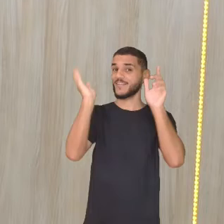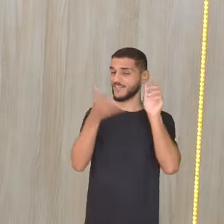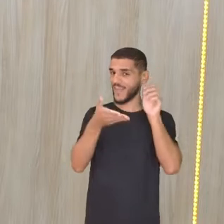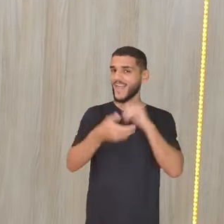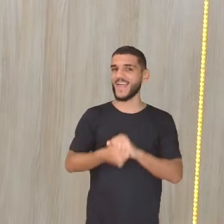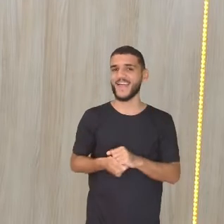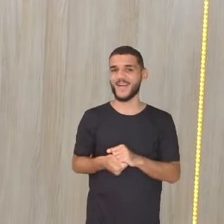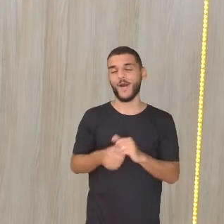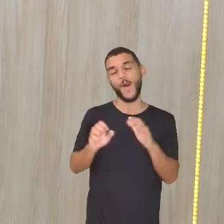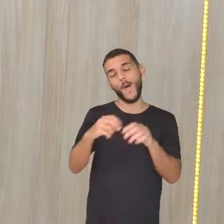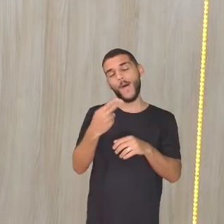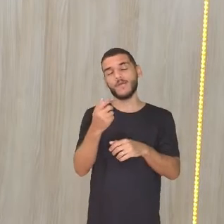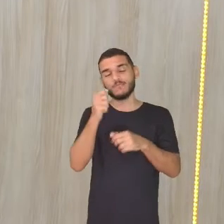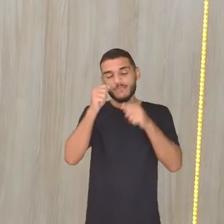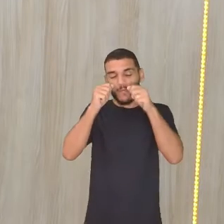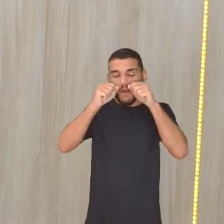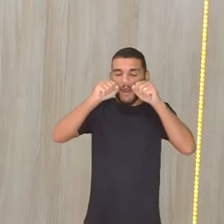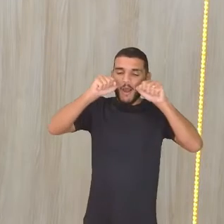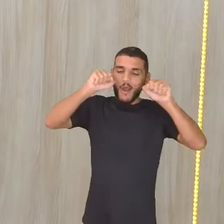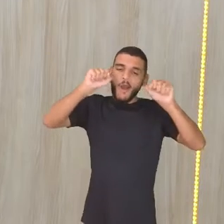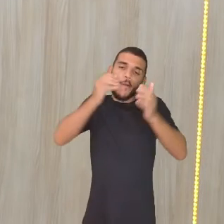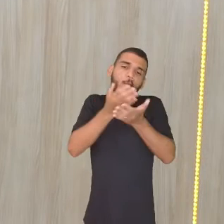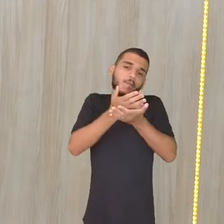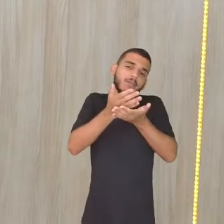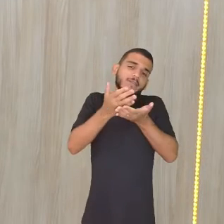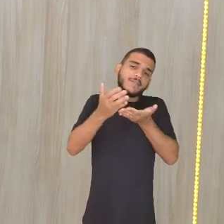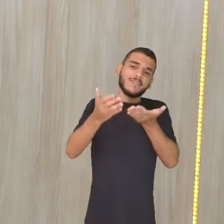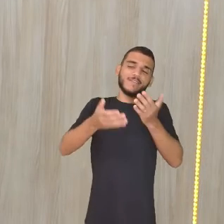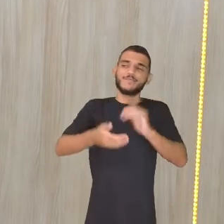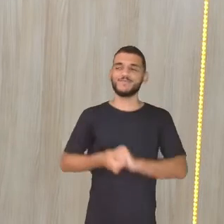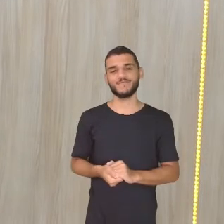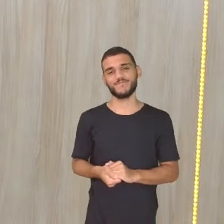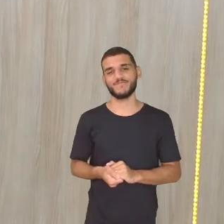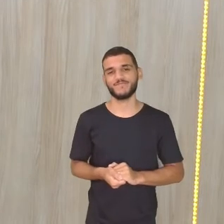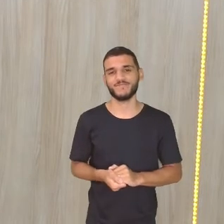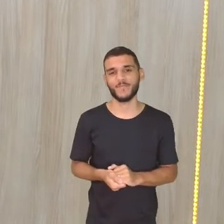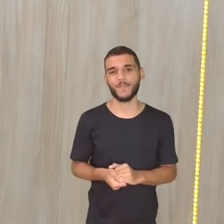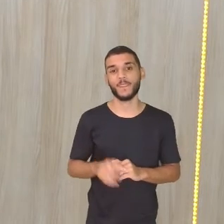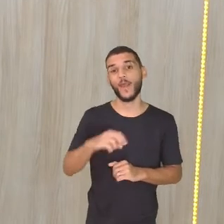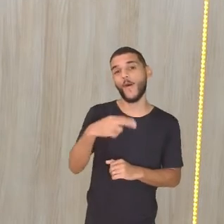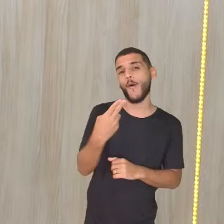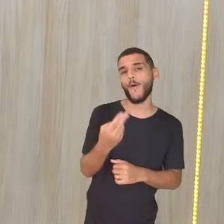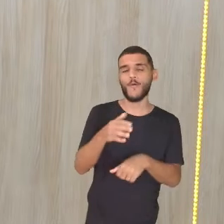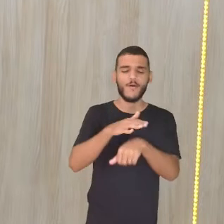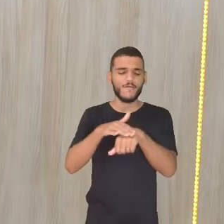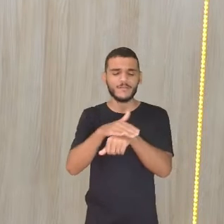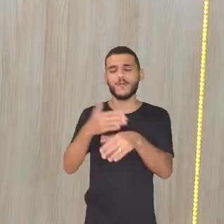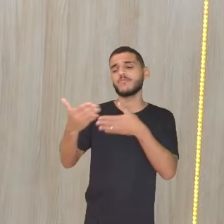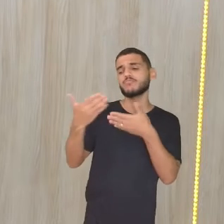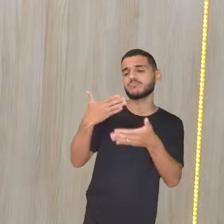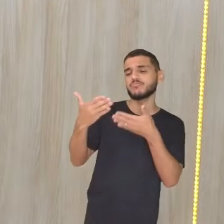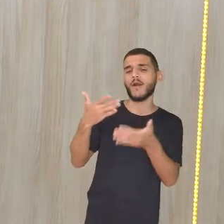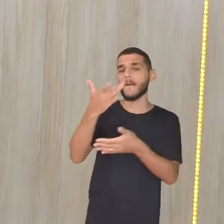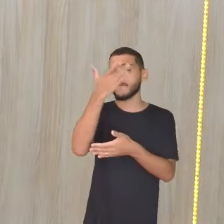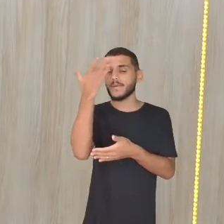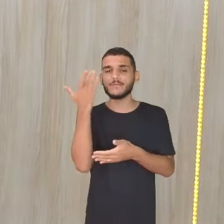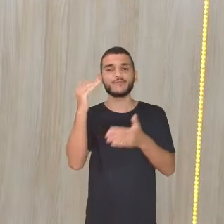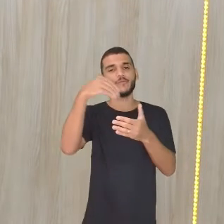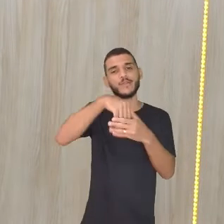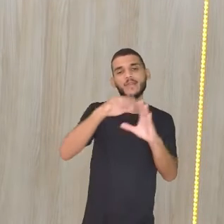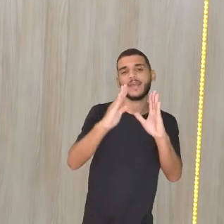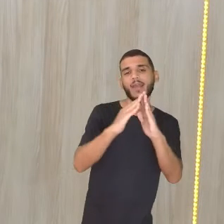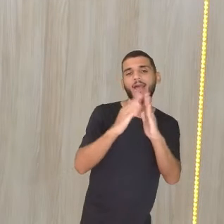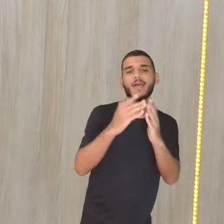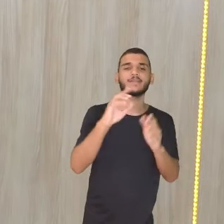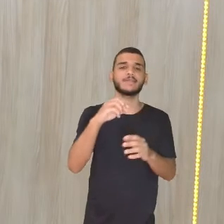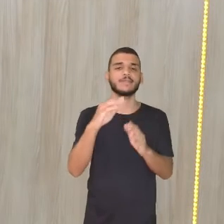Estão acordando? Já falaram com aqueles que estão aí na sua casa com você ou na escola, não sei onde você